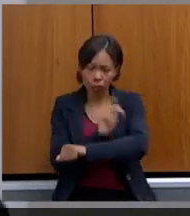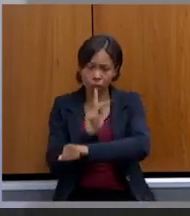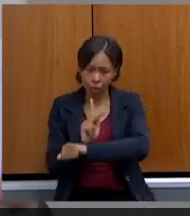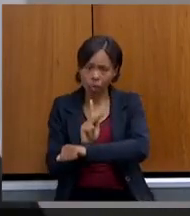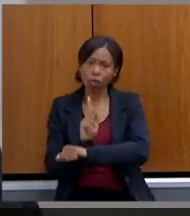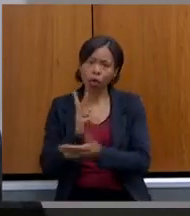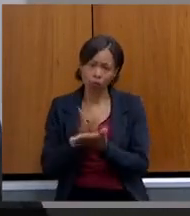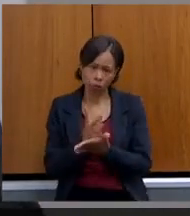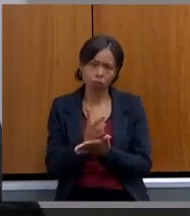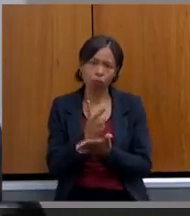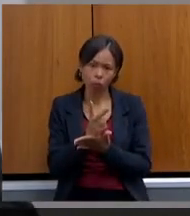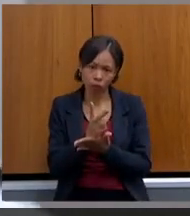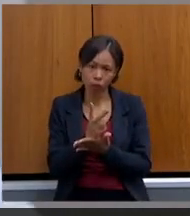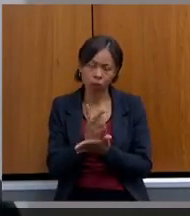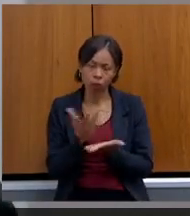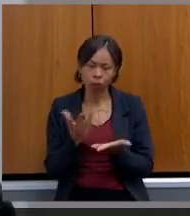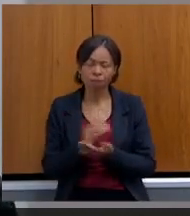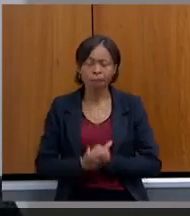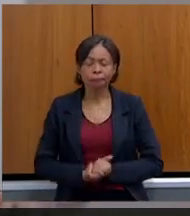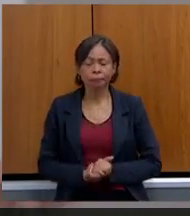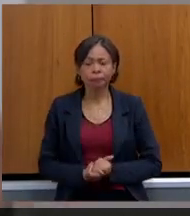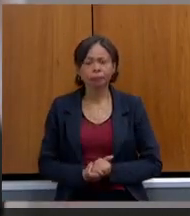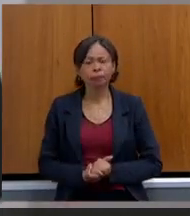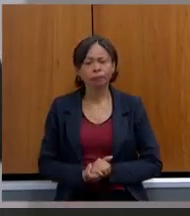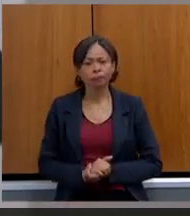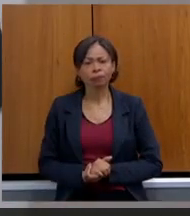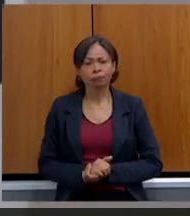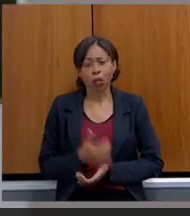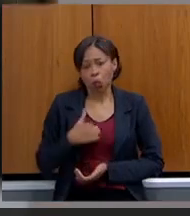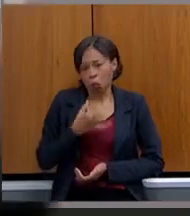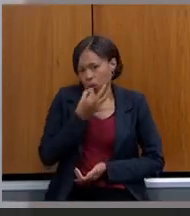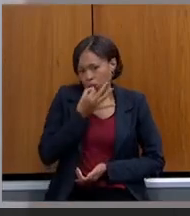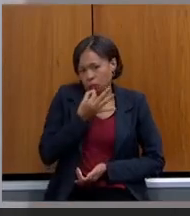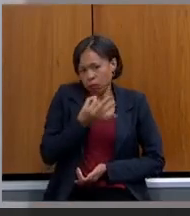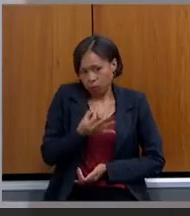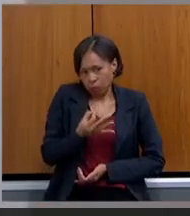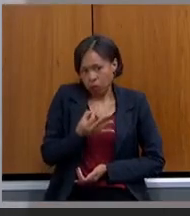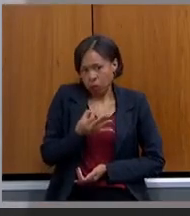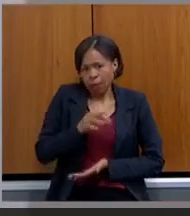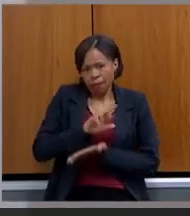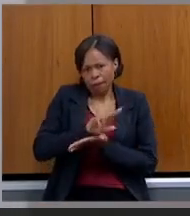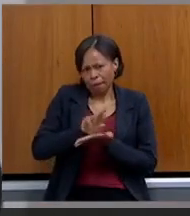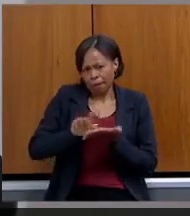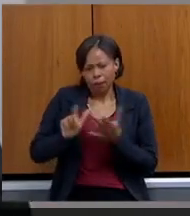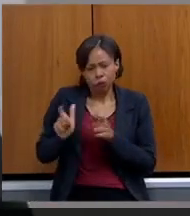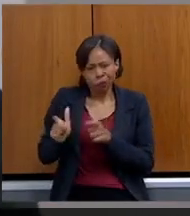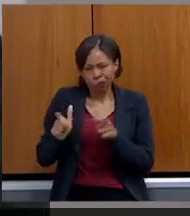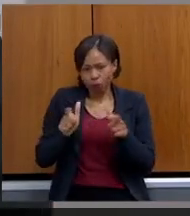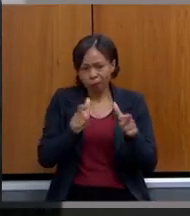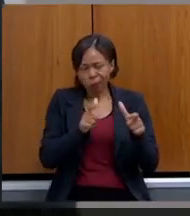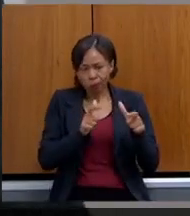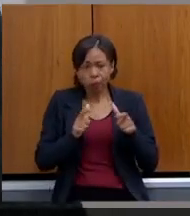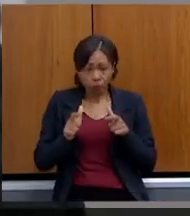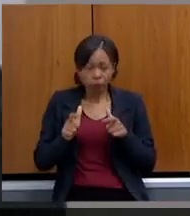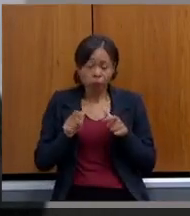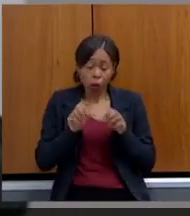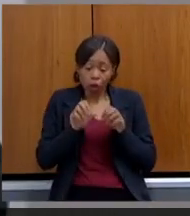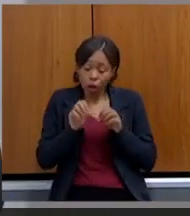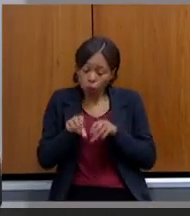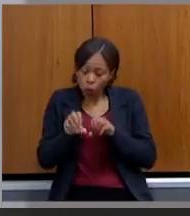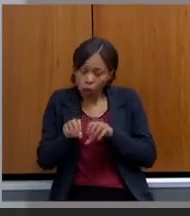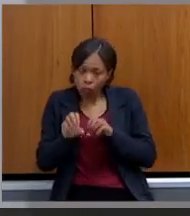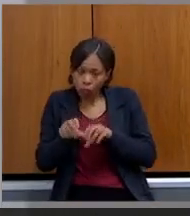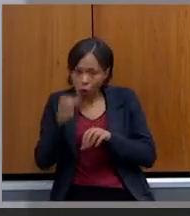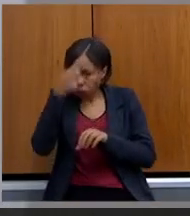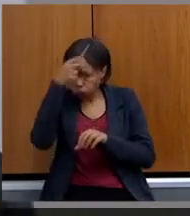é porque eu acho o seguinte que muito lugar tem bom boa Educação